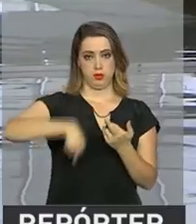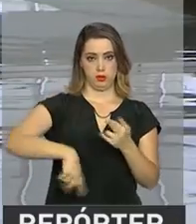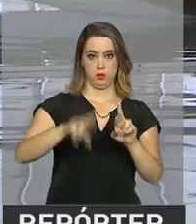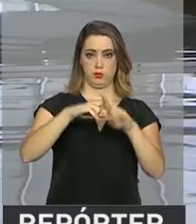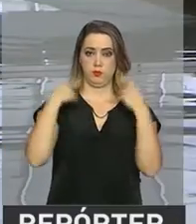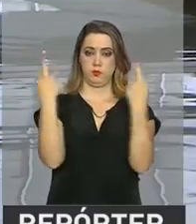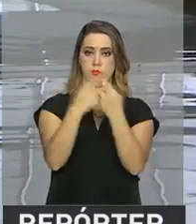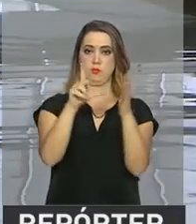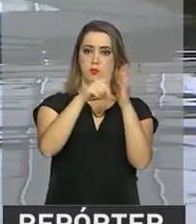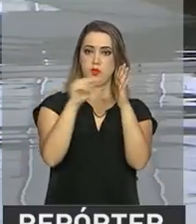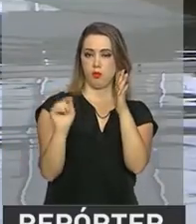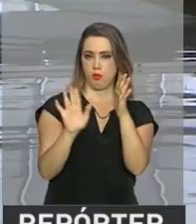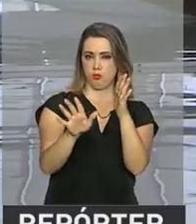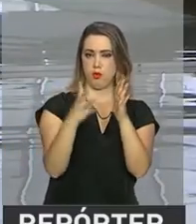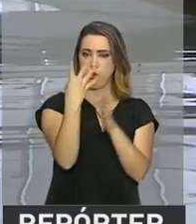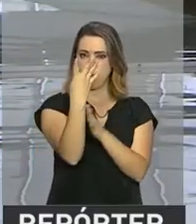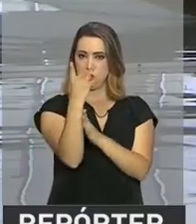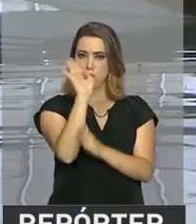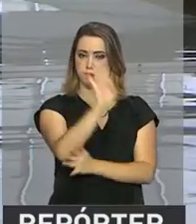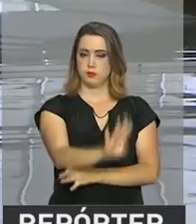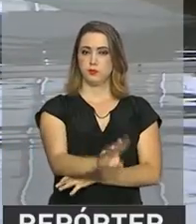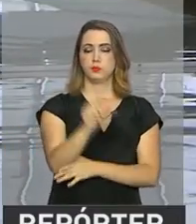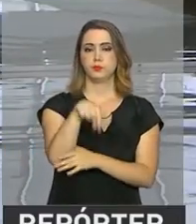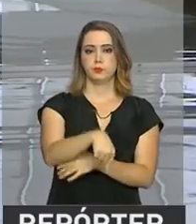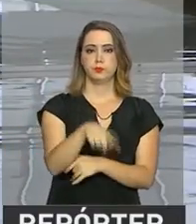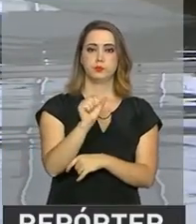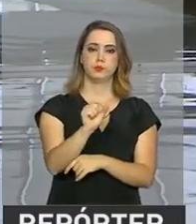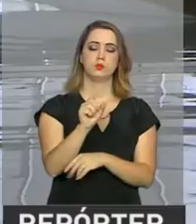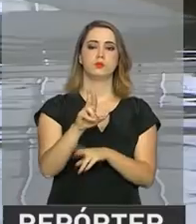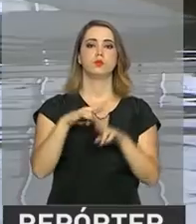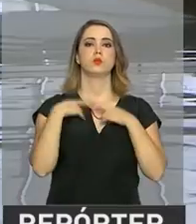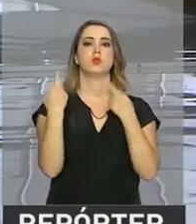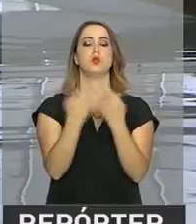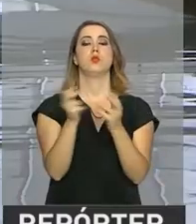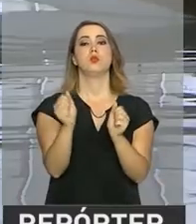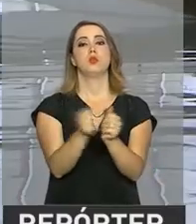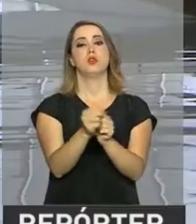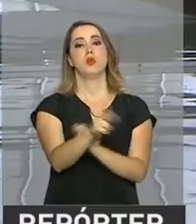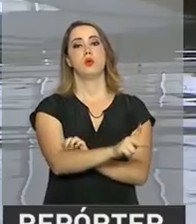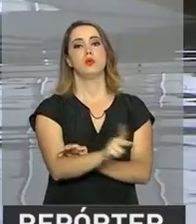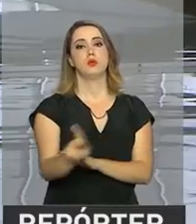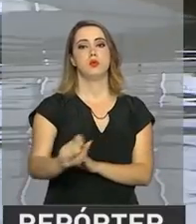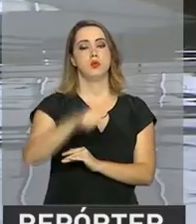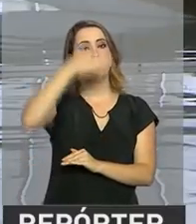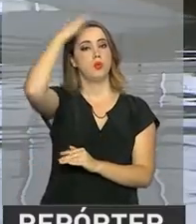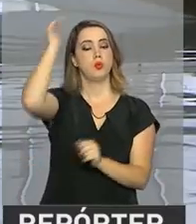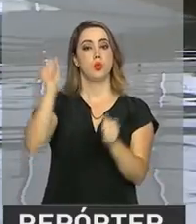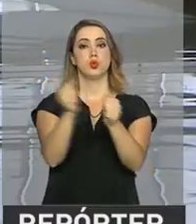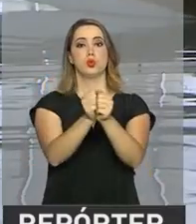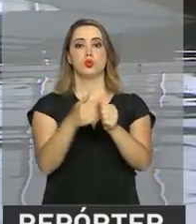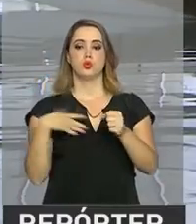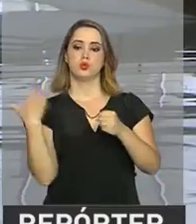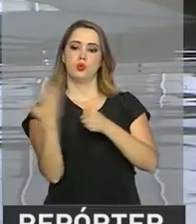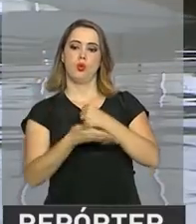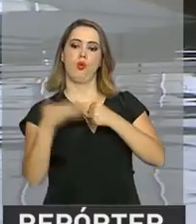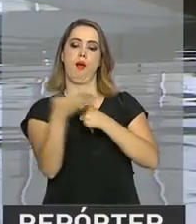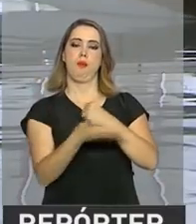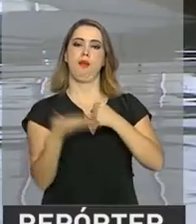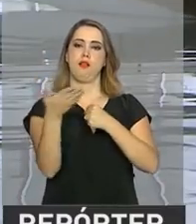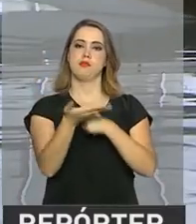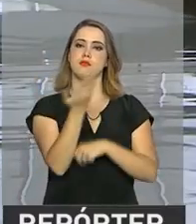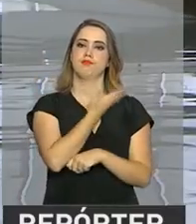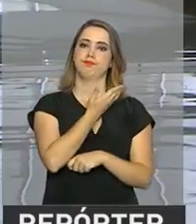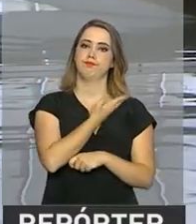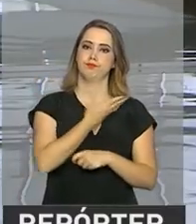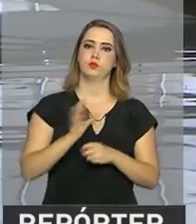palácio do planalto daqui a pouco a partir das 4 horas da tarde uma reunião do presidente com líderes da base aliada do governo no senado